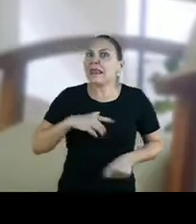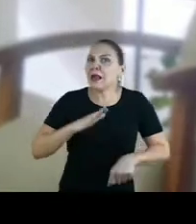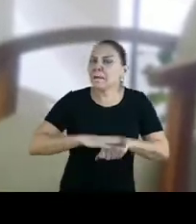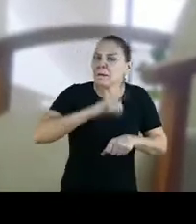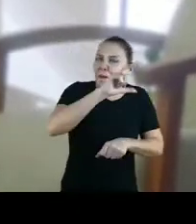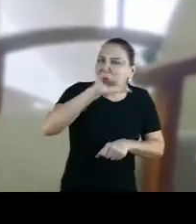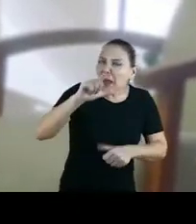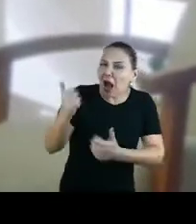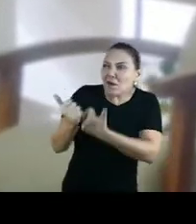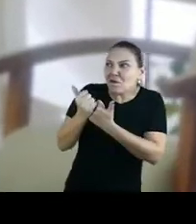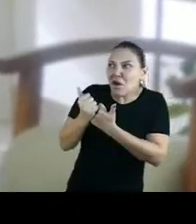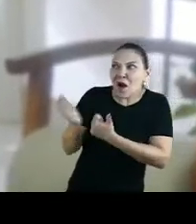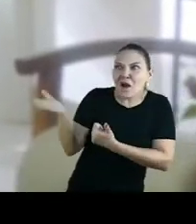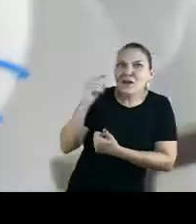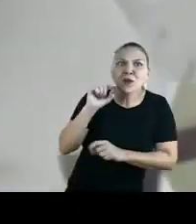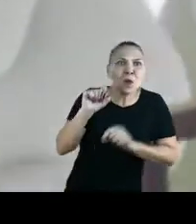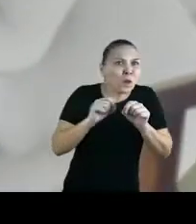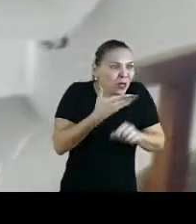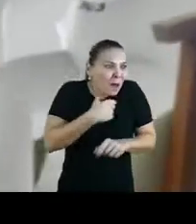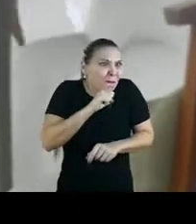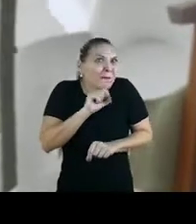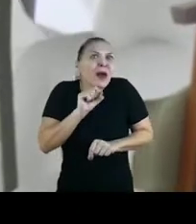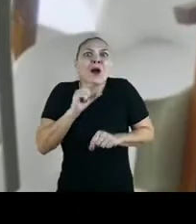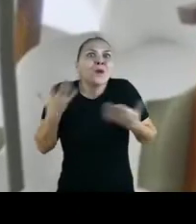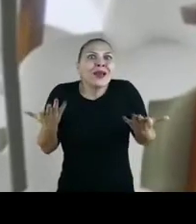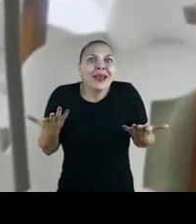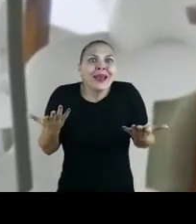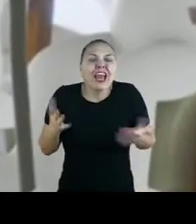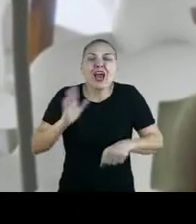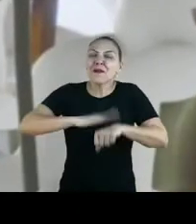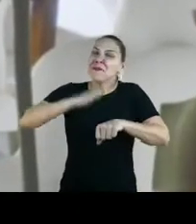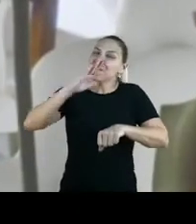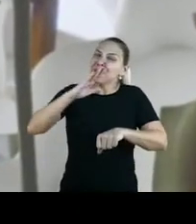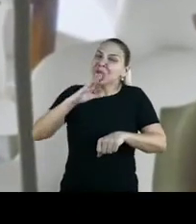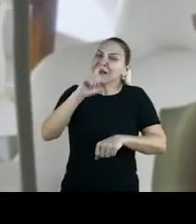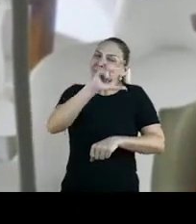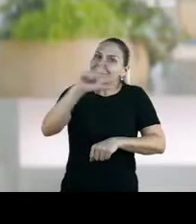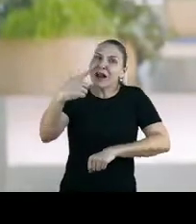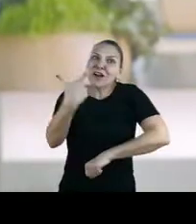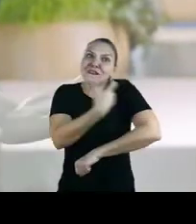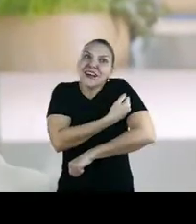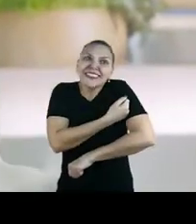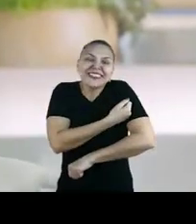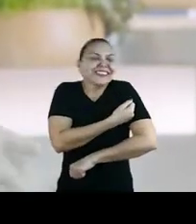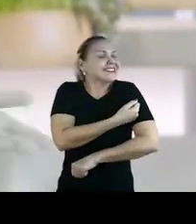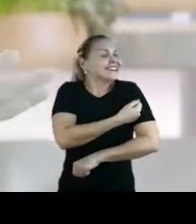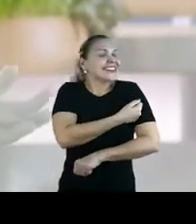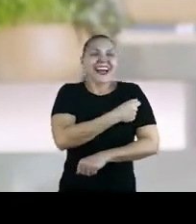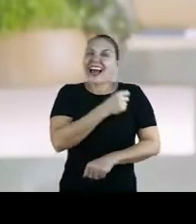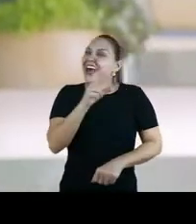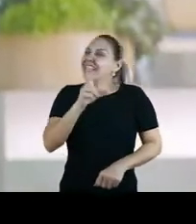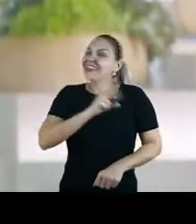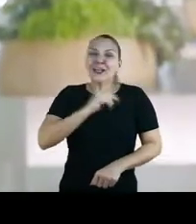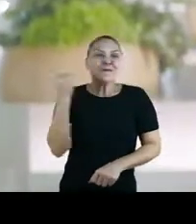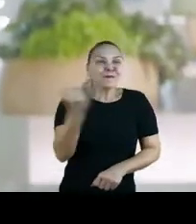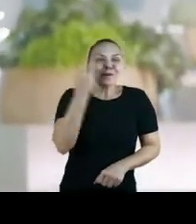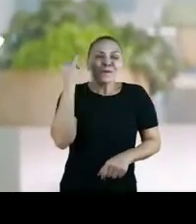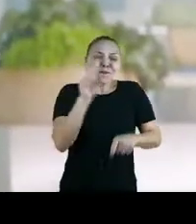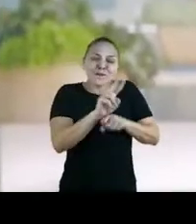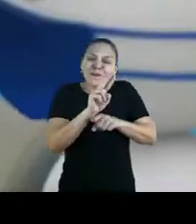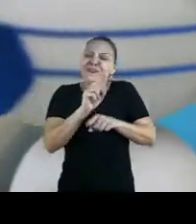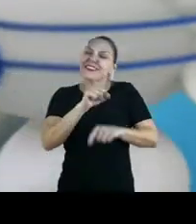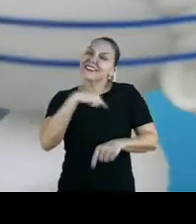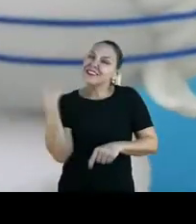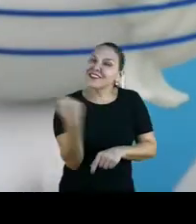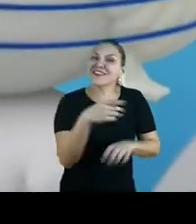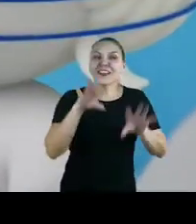Tem mais reforço vindo por aí. O que é, papai? Mais vacinas, filho. Isso é muito importante para proteger a nossa